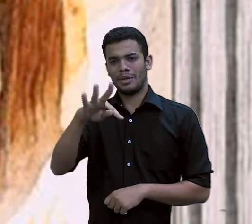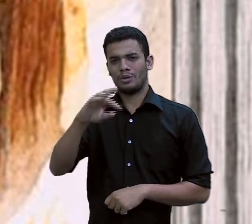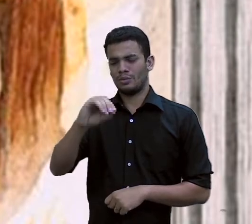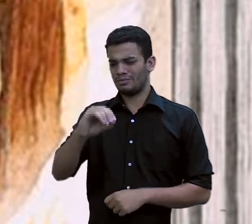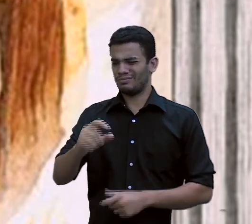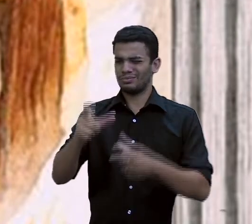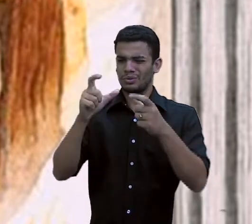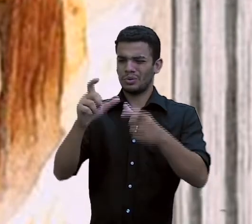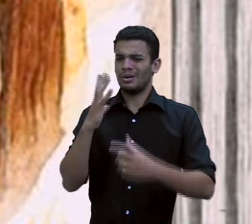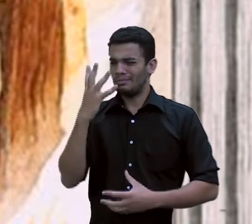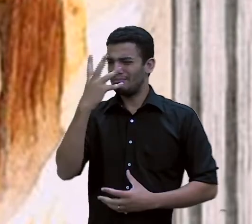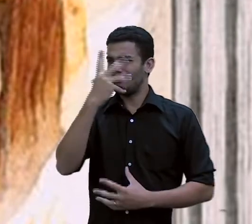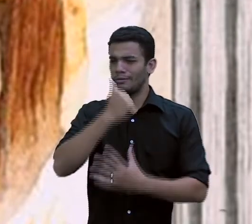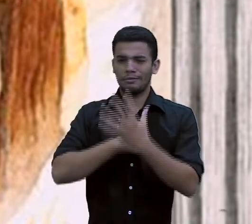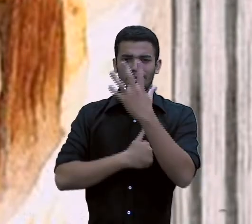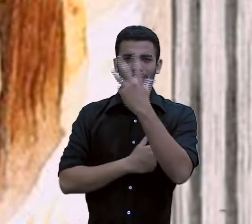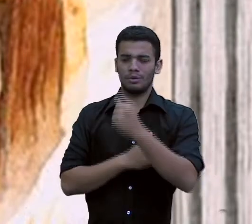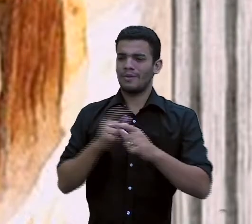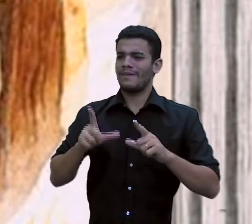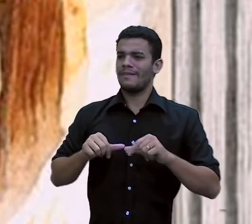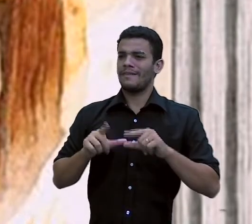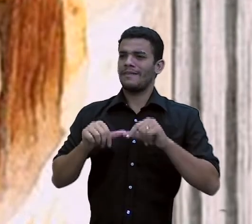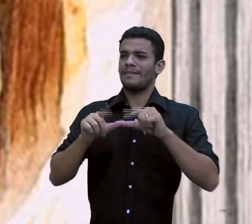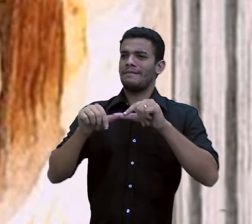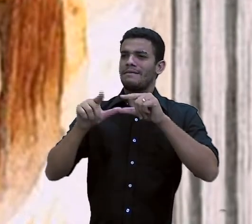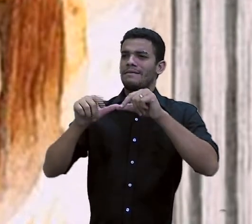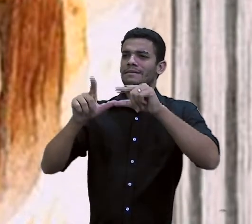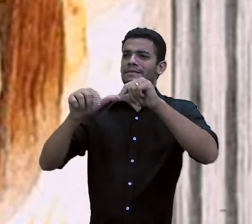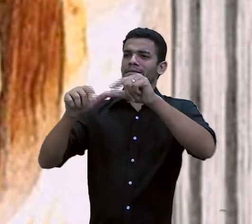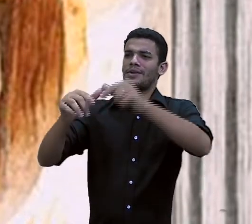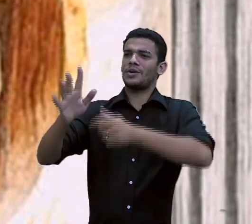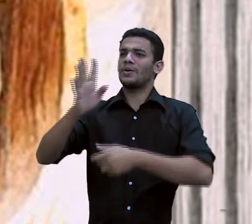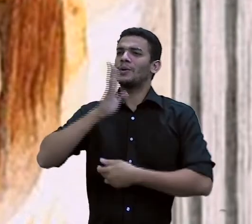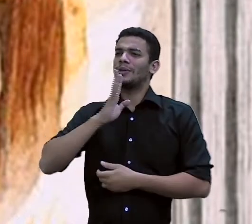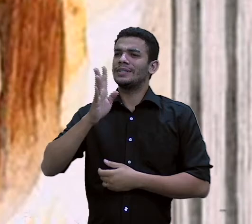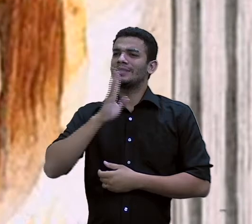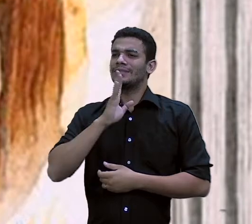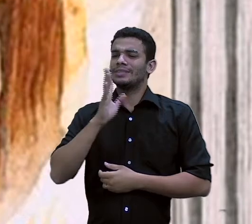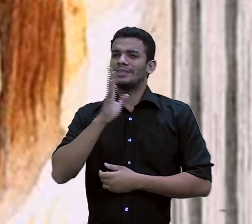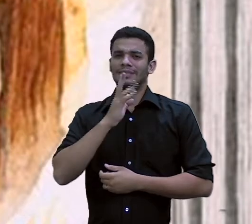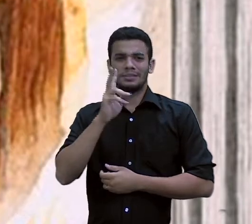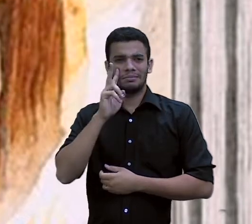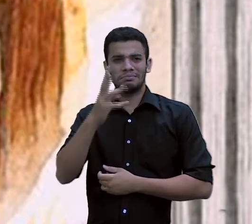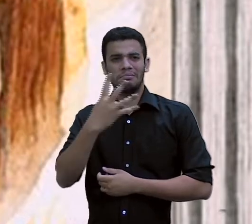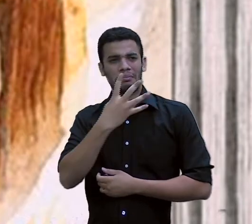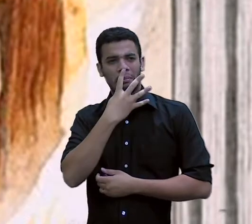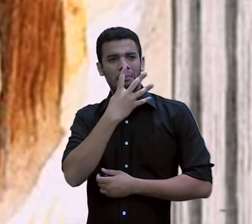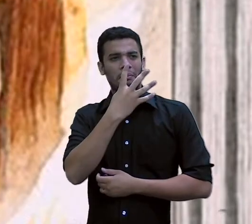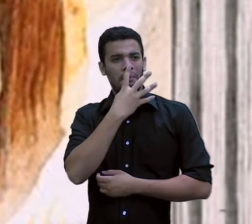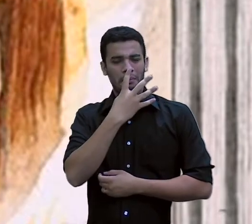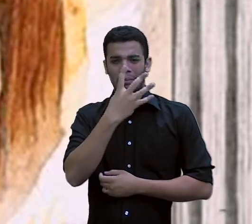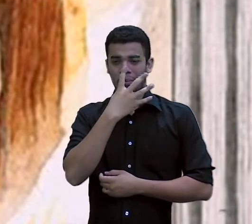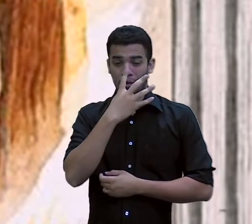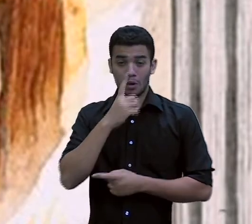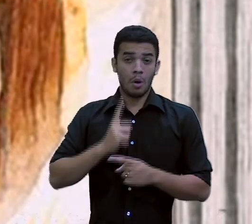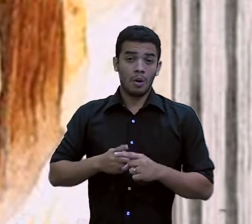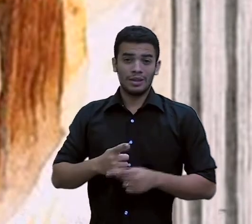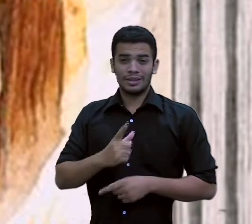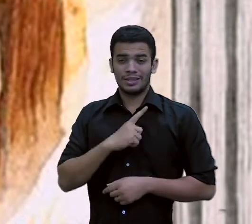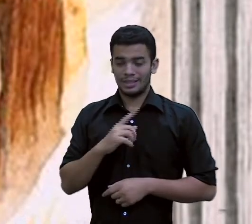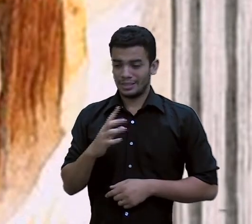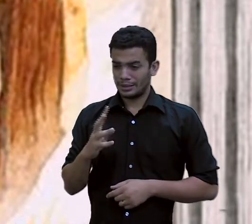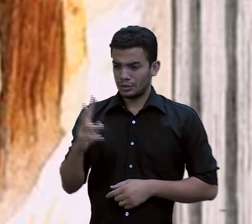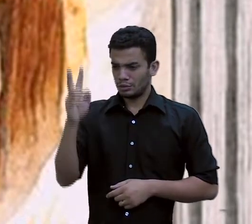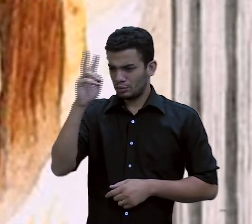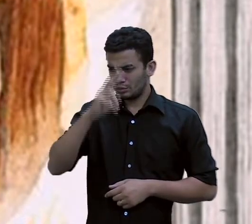Quem viaja para a colônia de Sacramento volta impressionado com as histórias e com essa